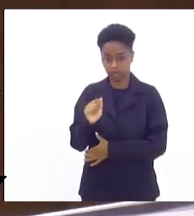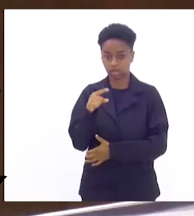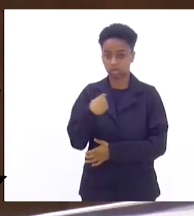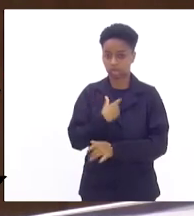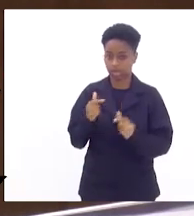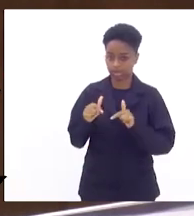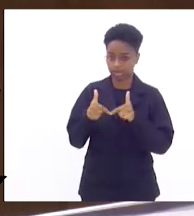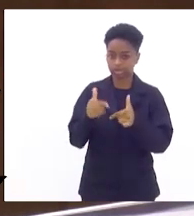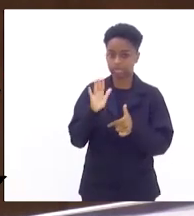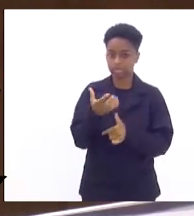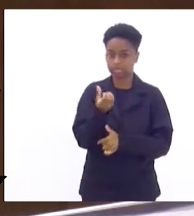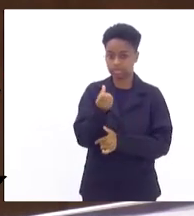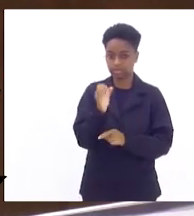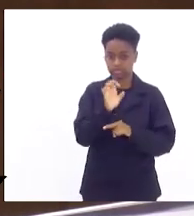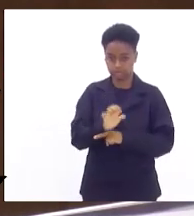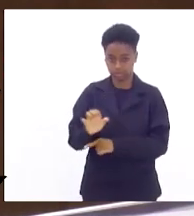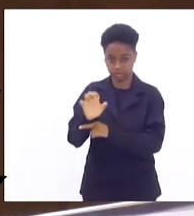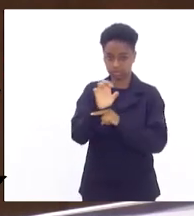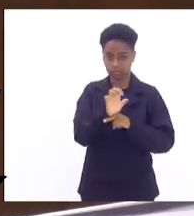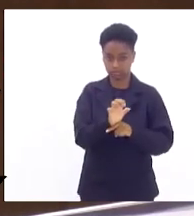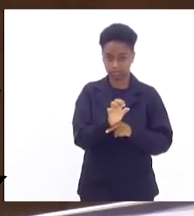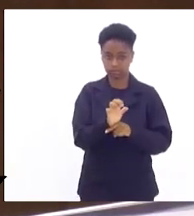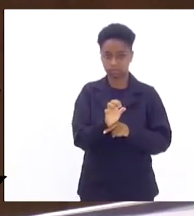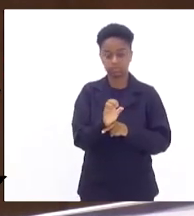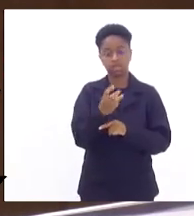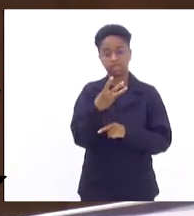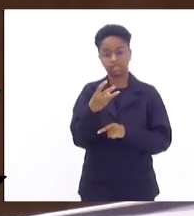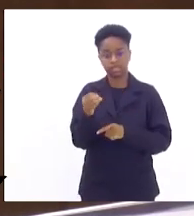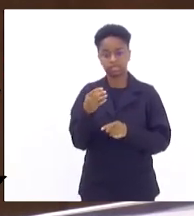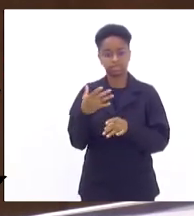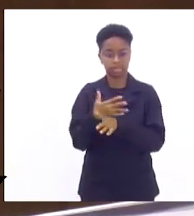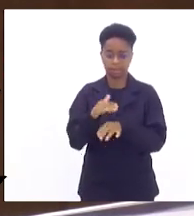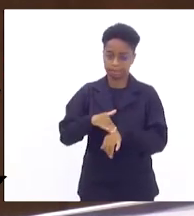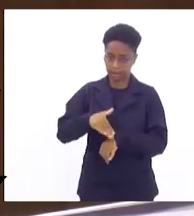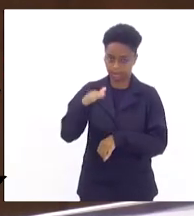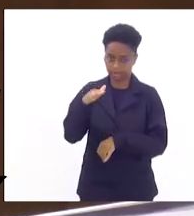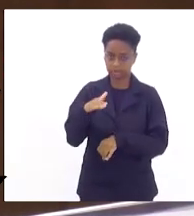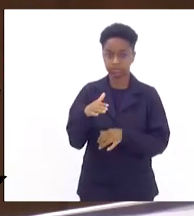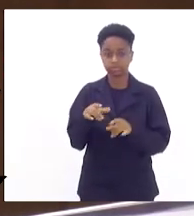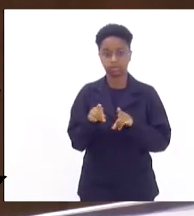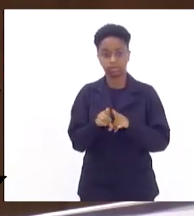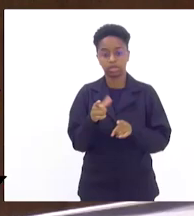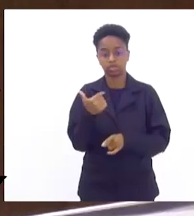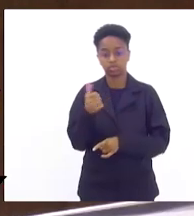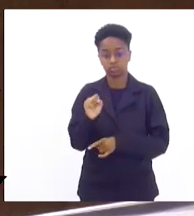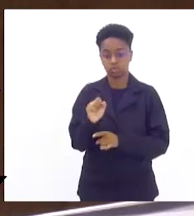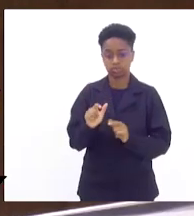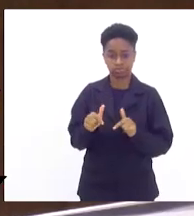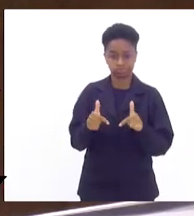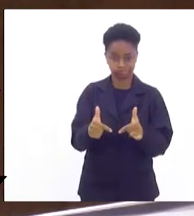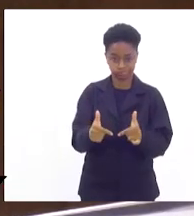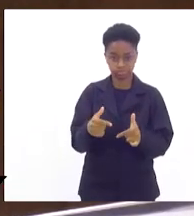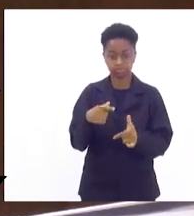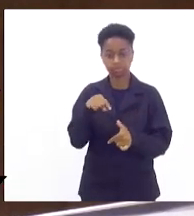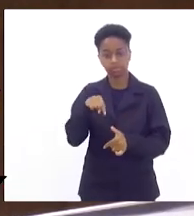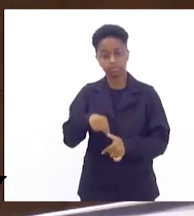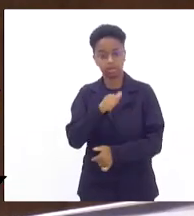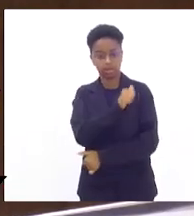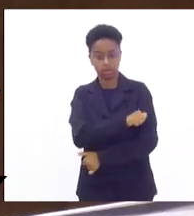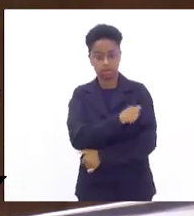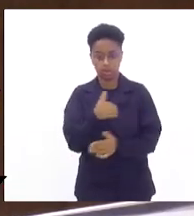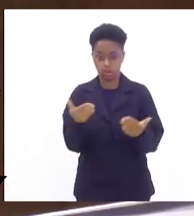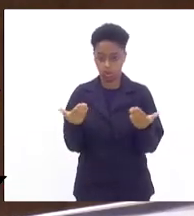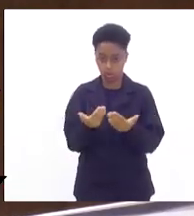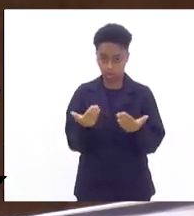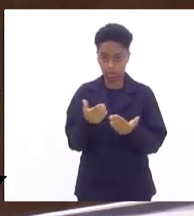em 6 estados, mais de 30 municípios e 18 operações. Então, o Rio de Janeiro hoje é